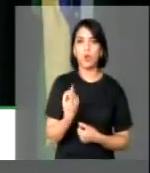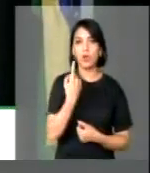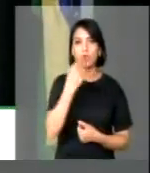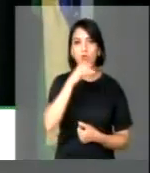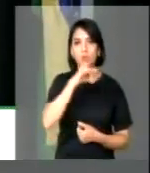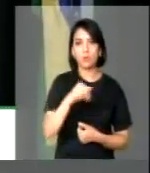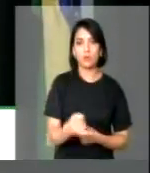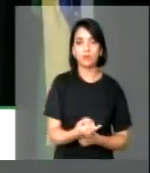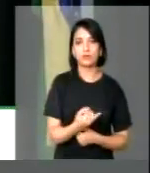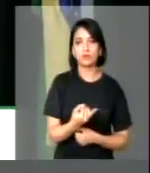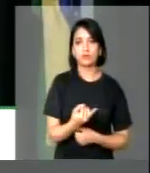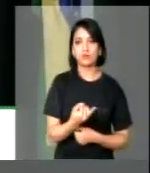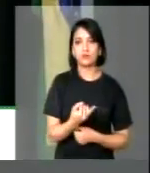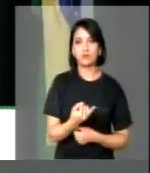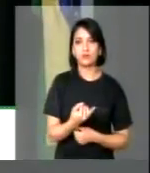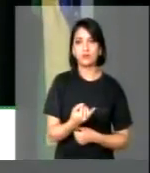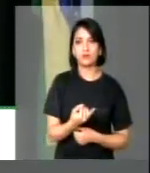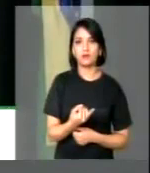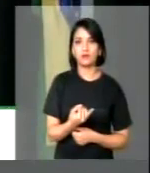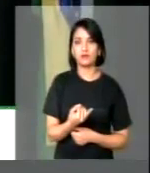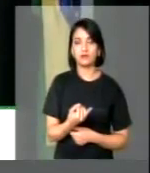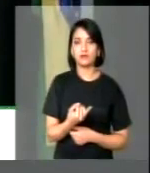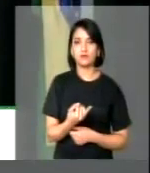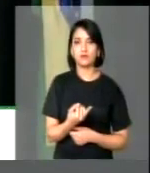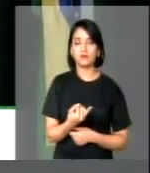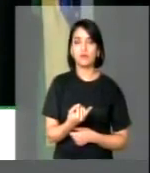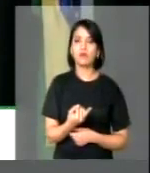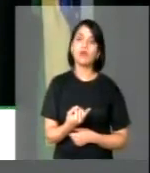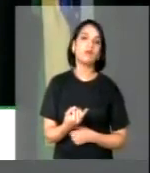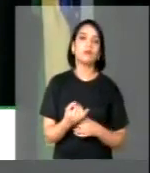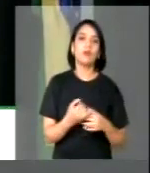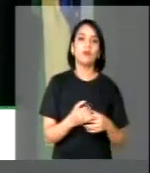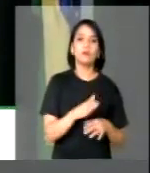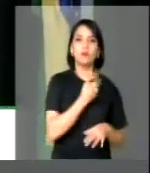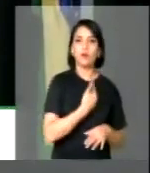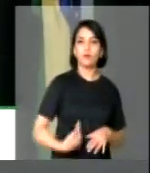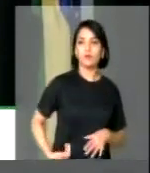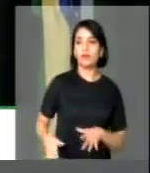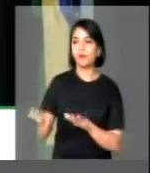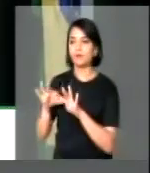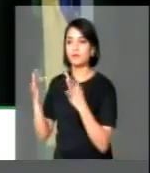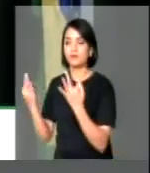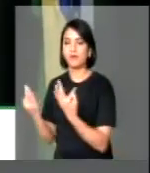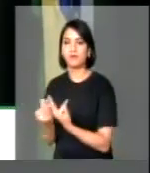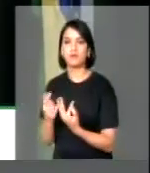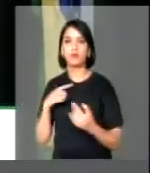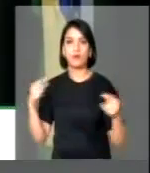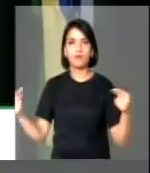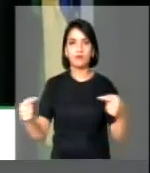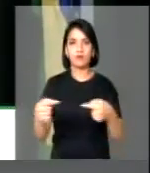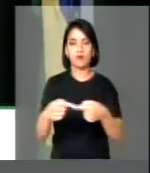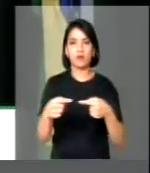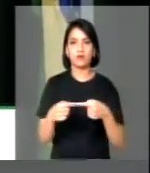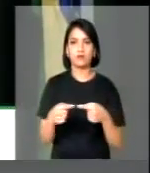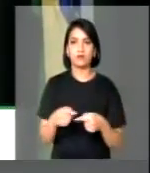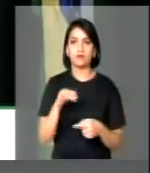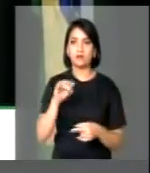oportunidade para as partes chegarem a um acordo. Será ocorrer a